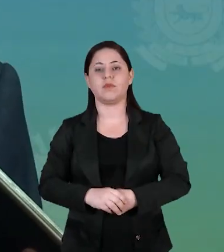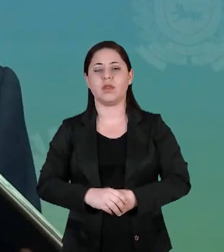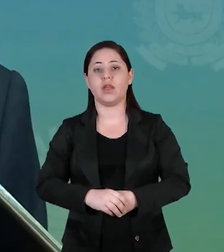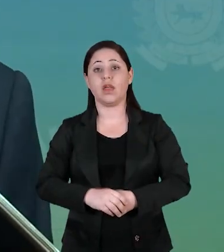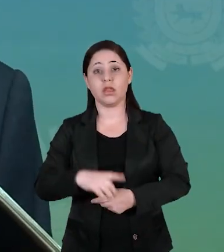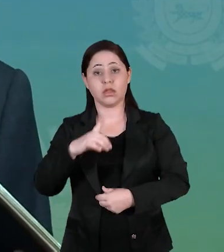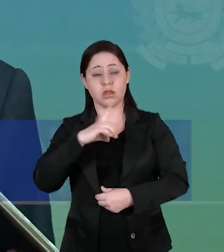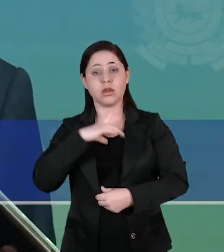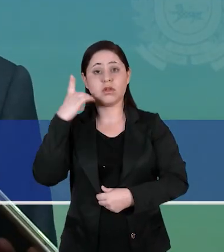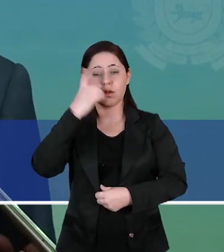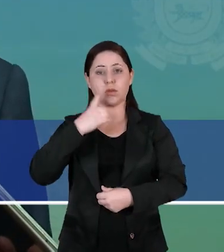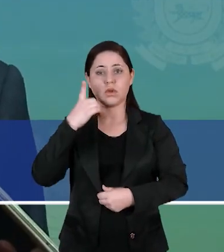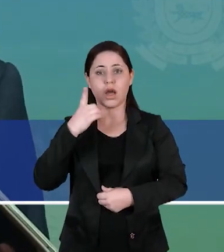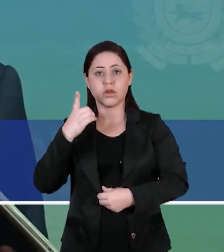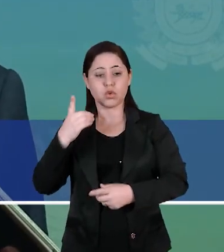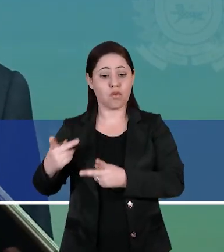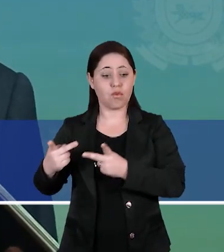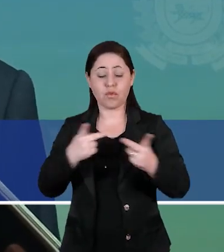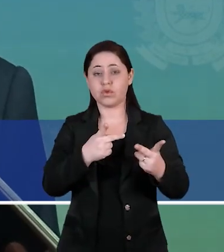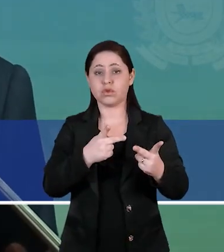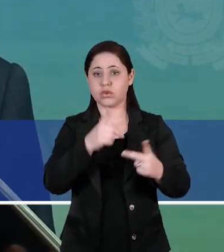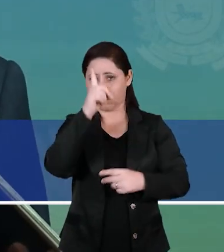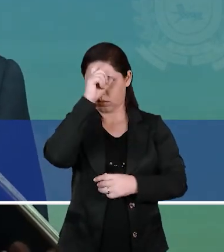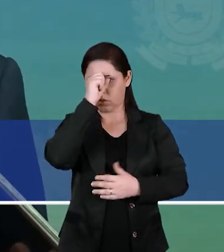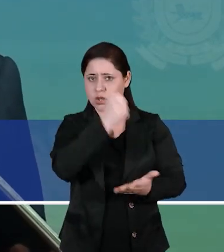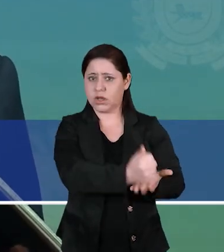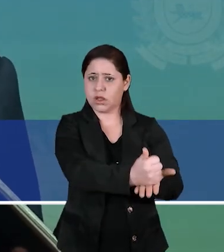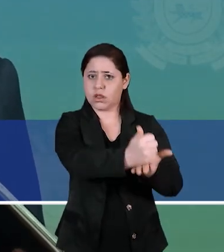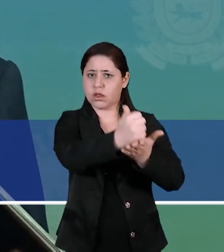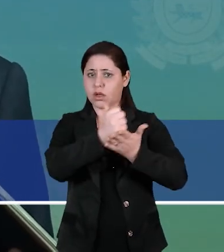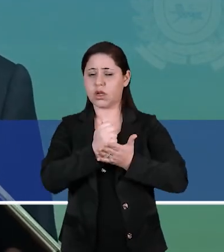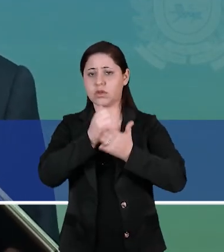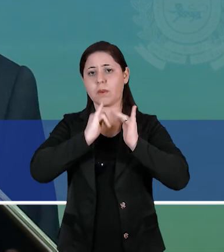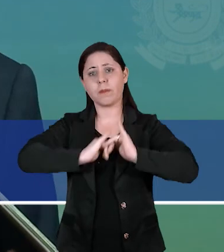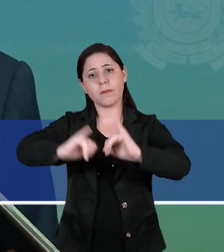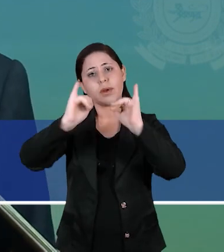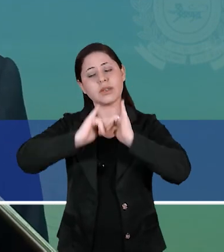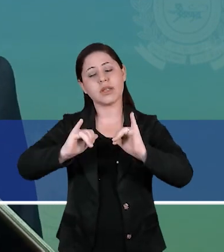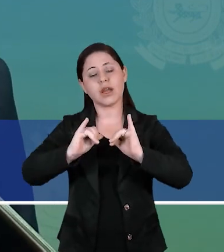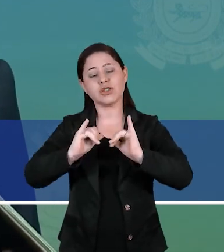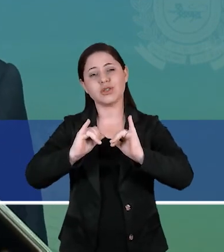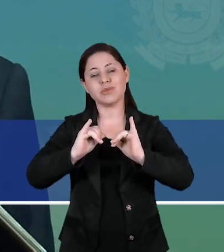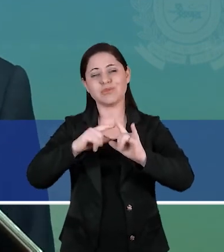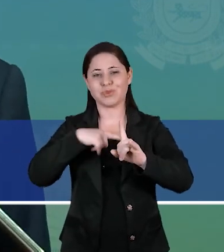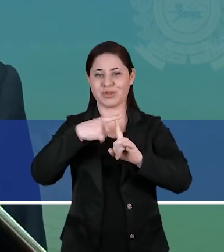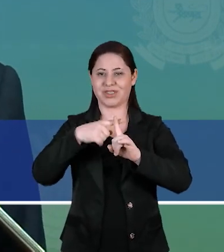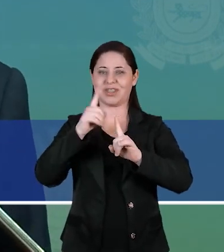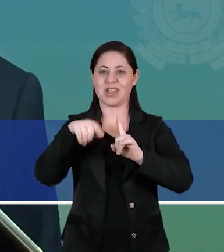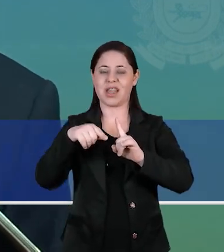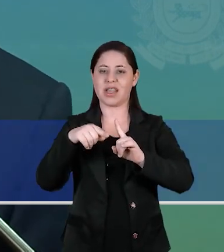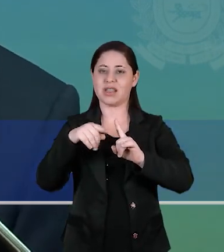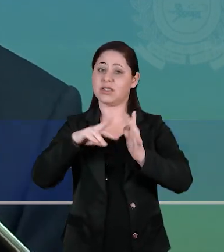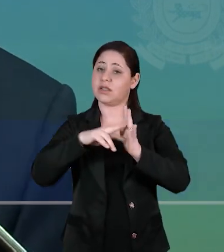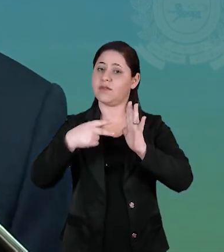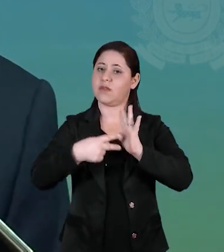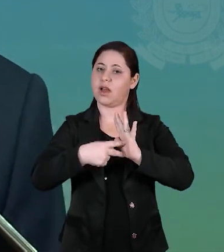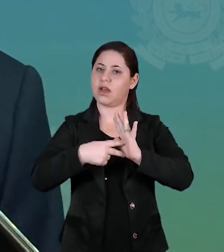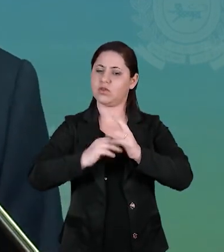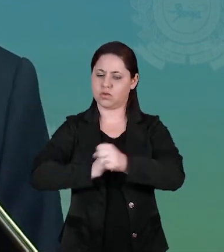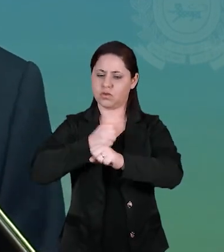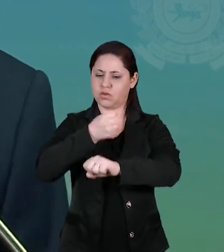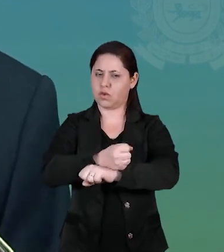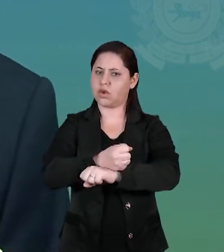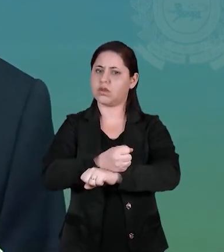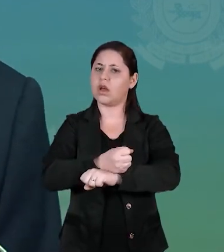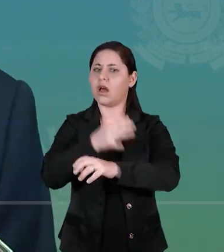nós temos um parlamentar que visitou o hospital e traz uma mensagem positiva, isso significa que